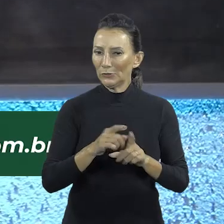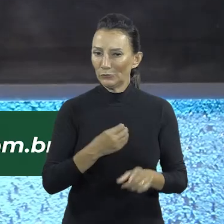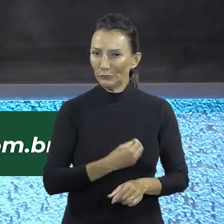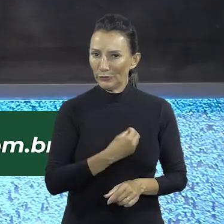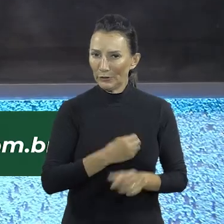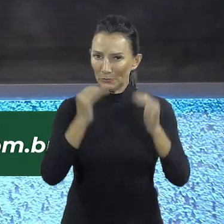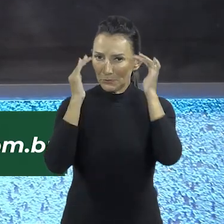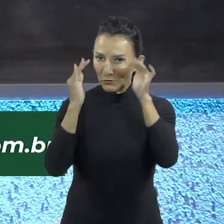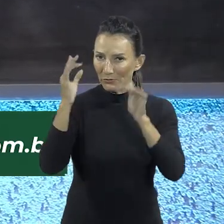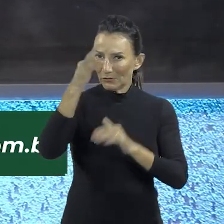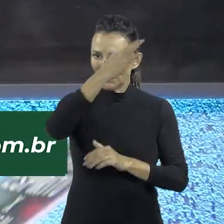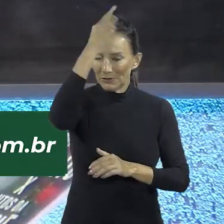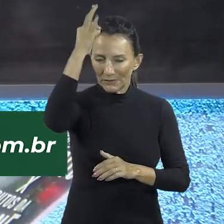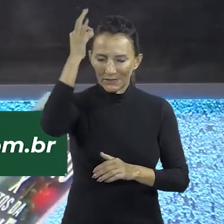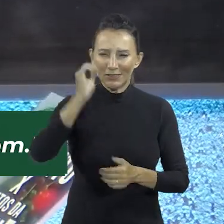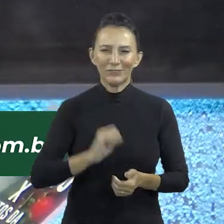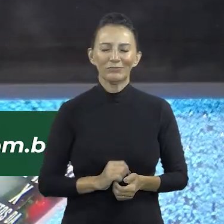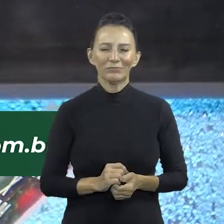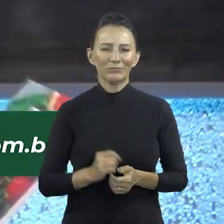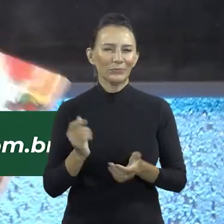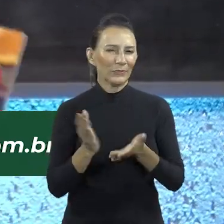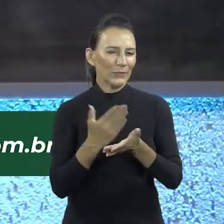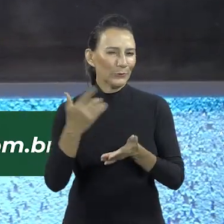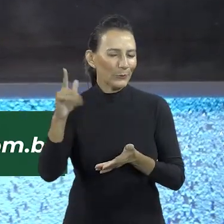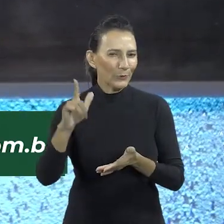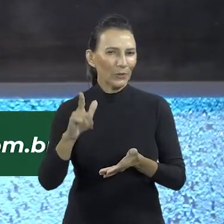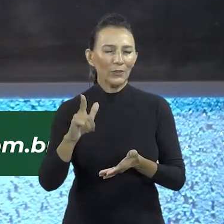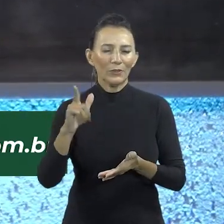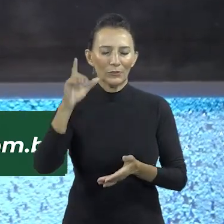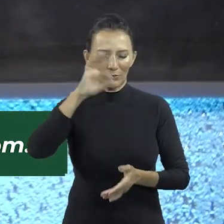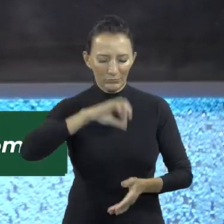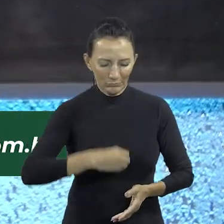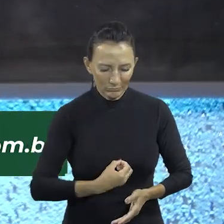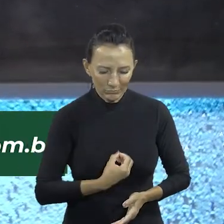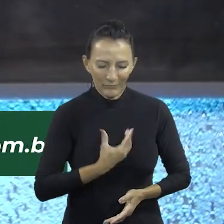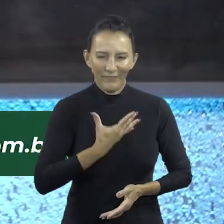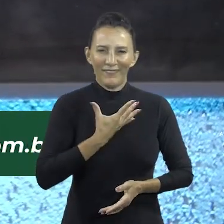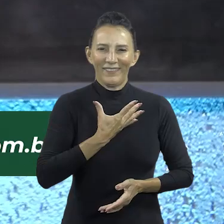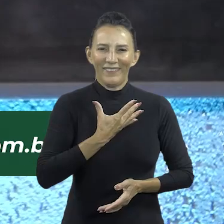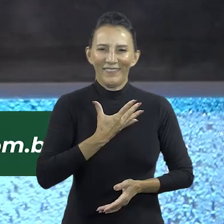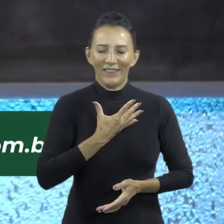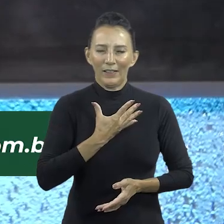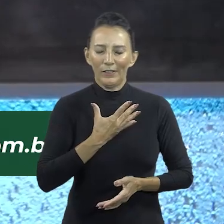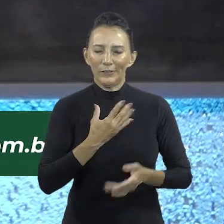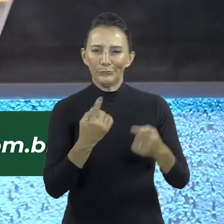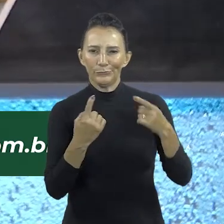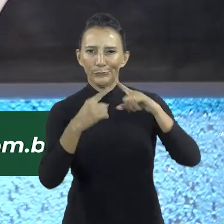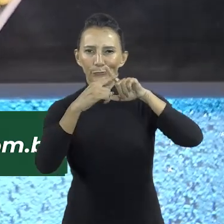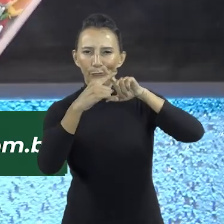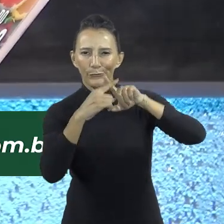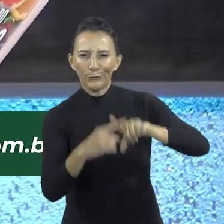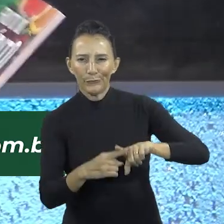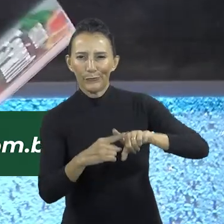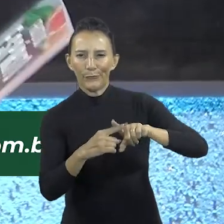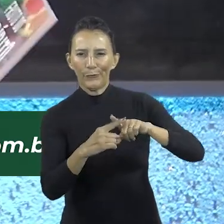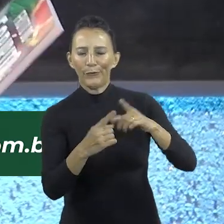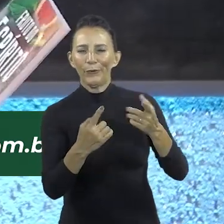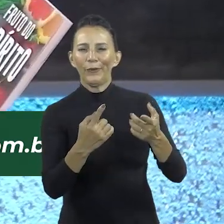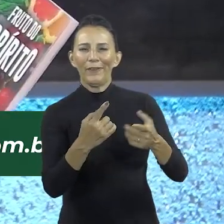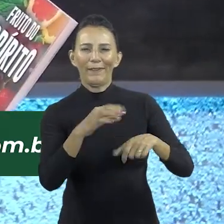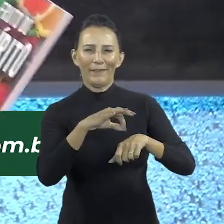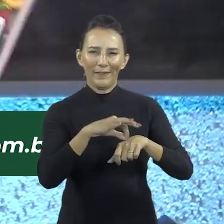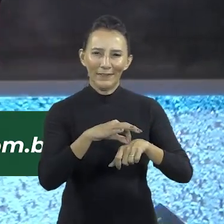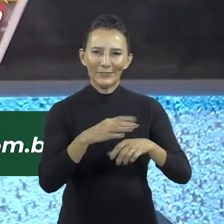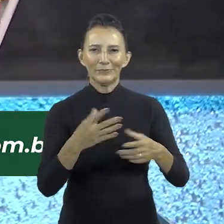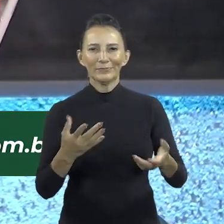Santo, fruto do Espírito versus frutos da carne. Olha que está no singular e no